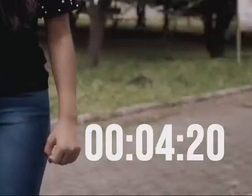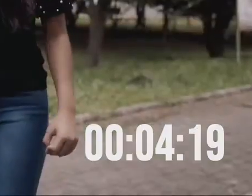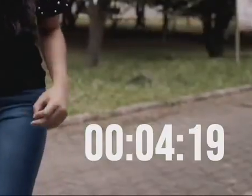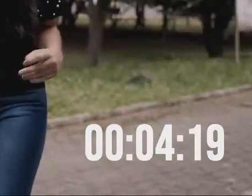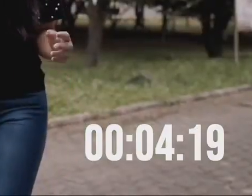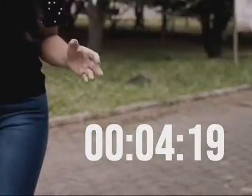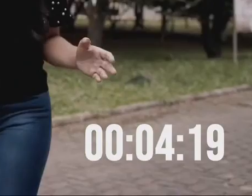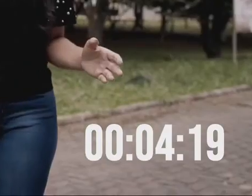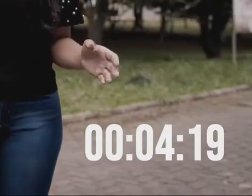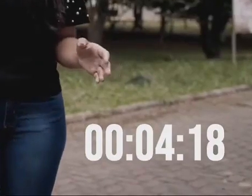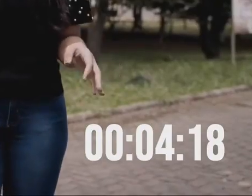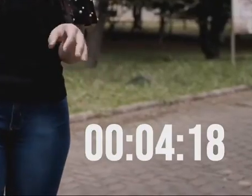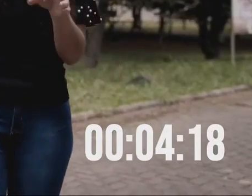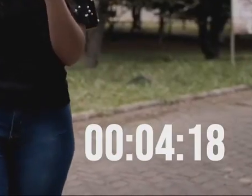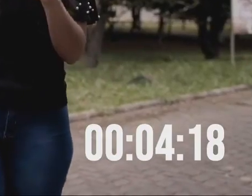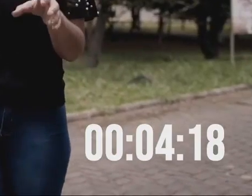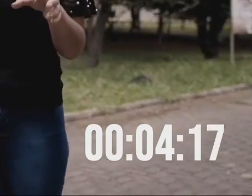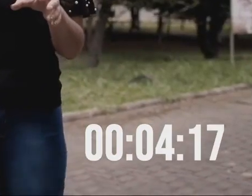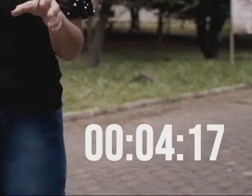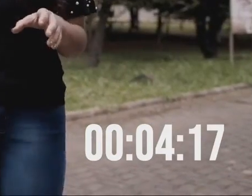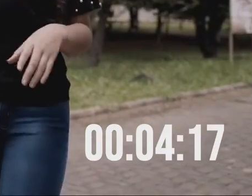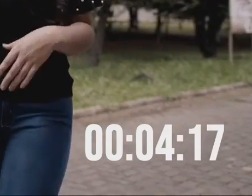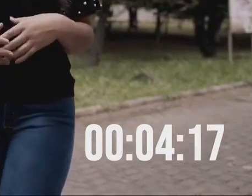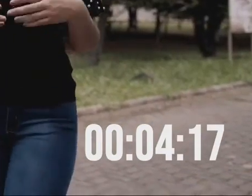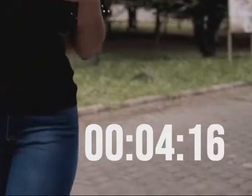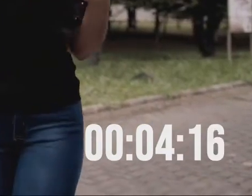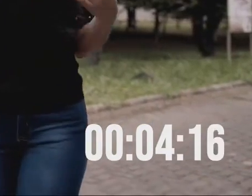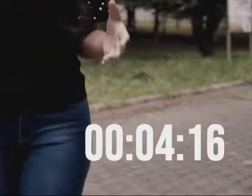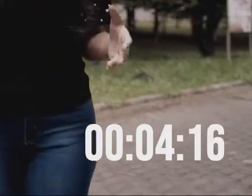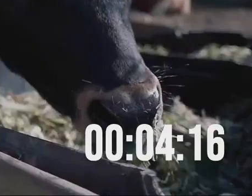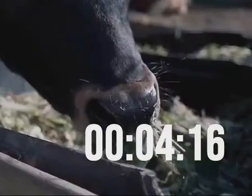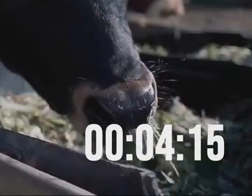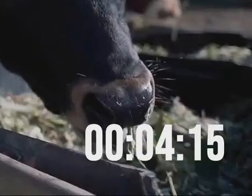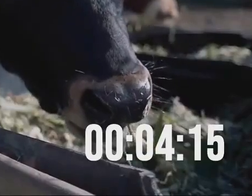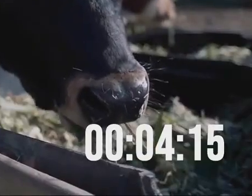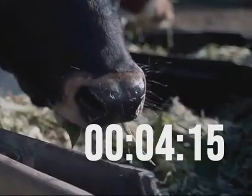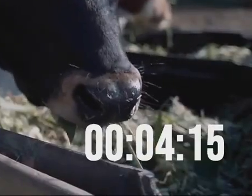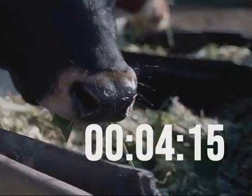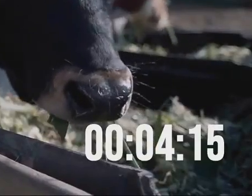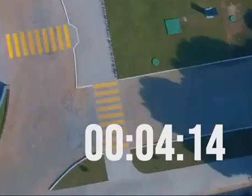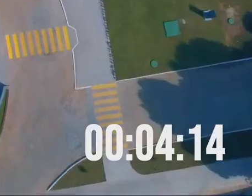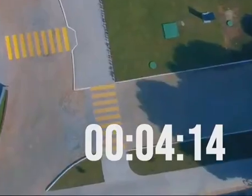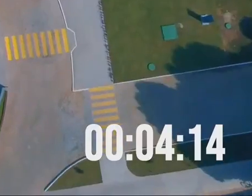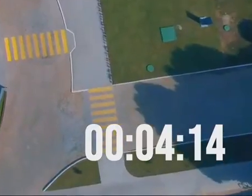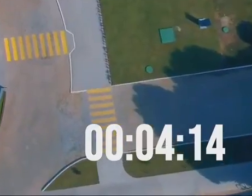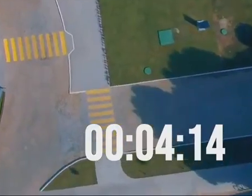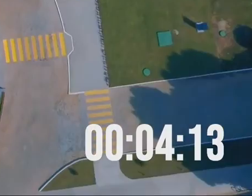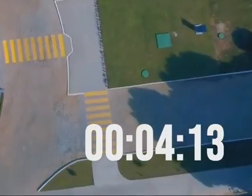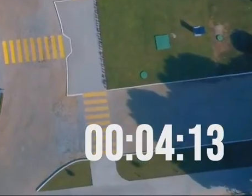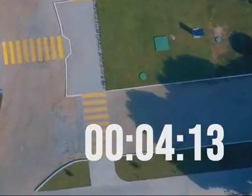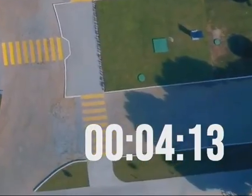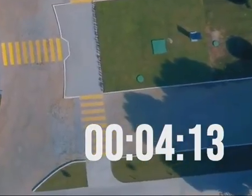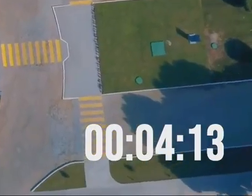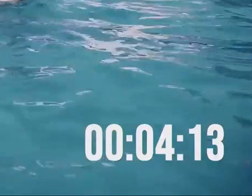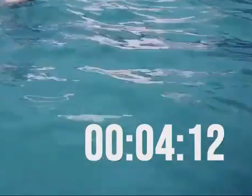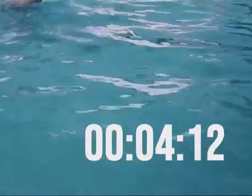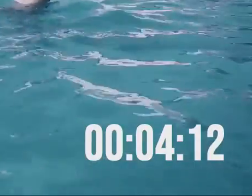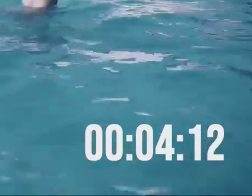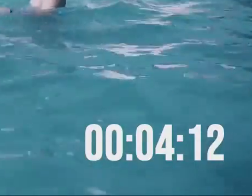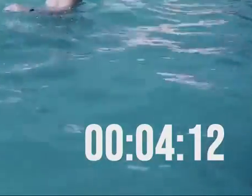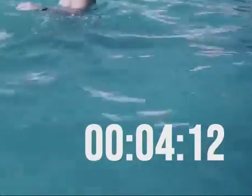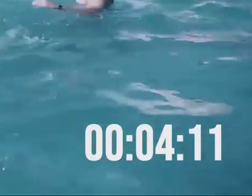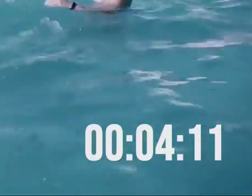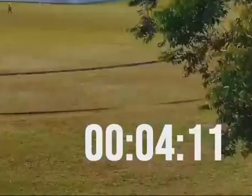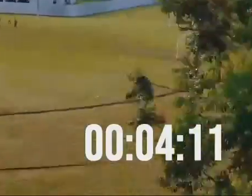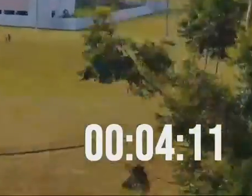pessoas. E isso, o campus da FADBA tem de sobra. Também tem bosque, fazendinha, pista de caminhada,